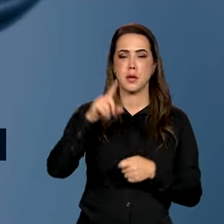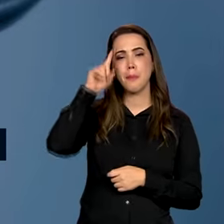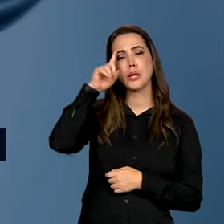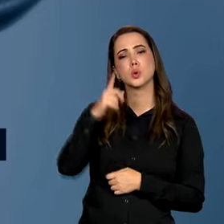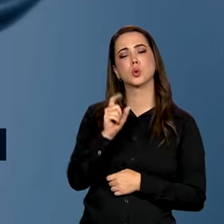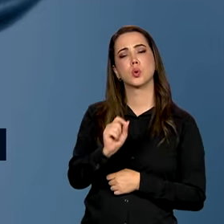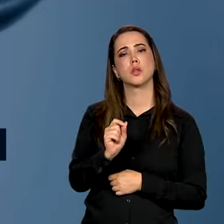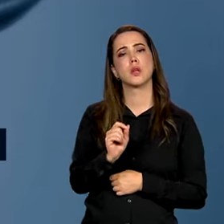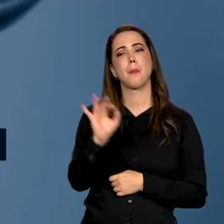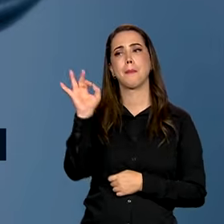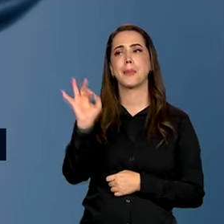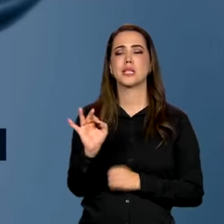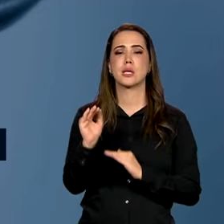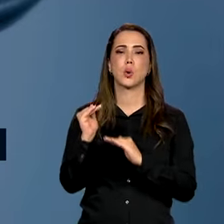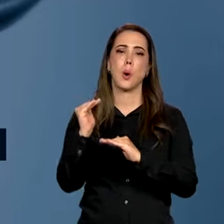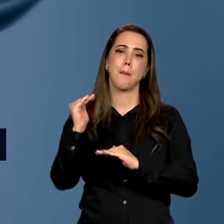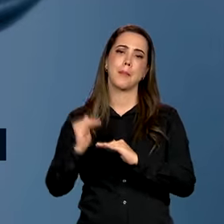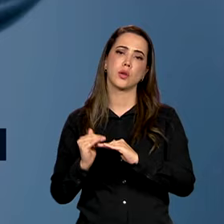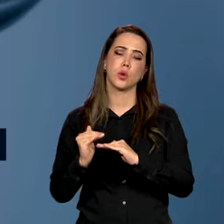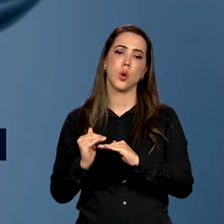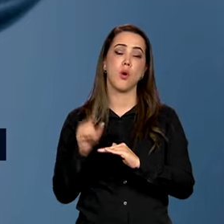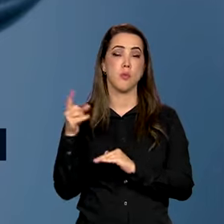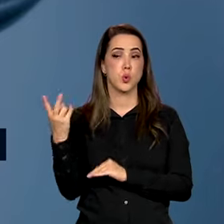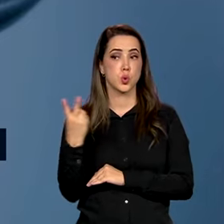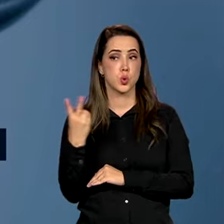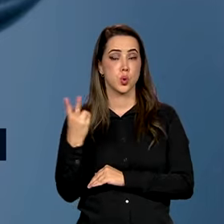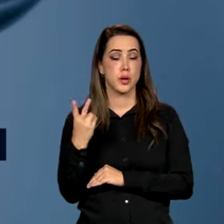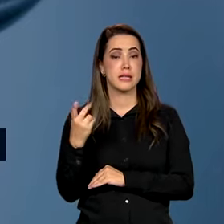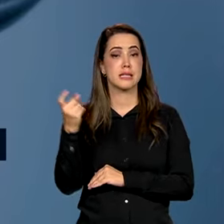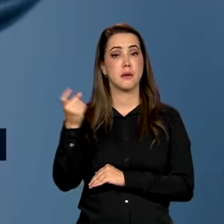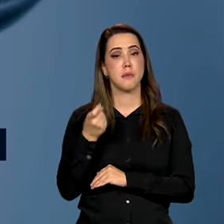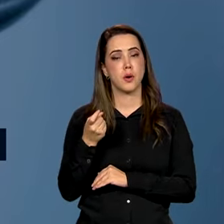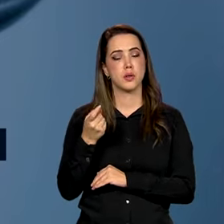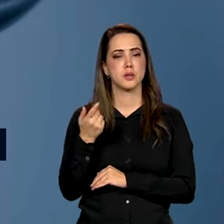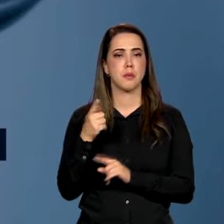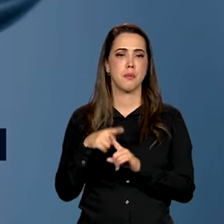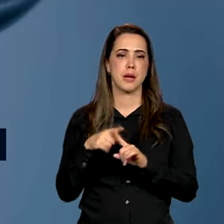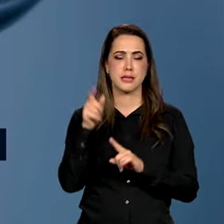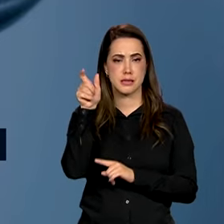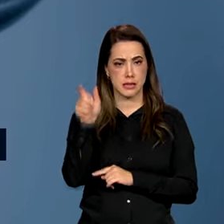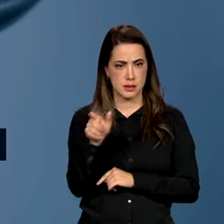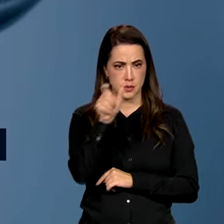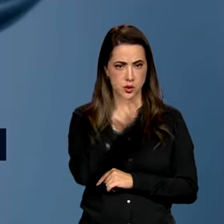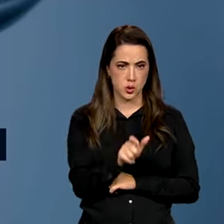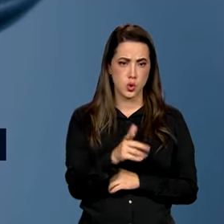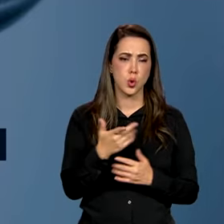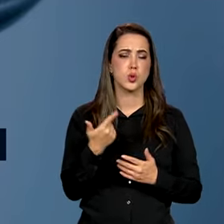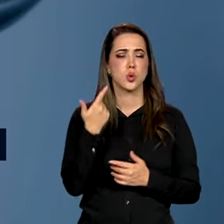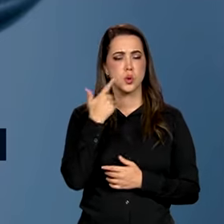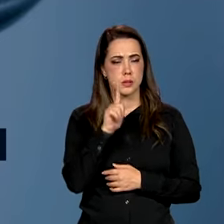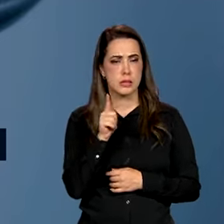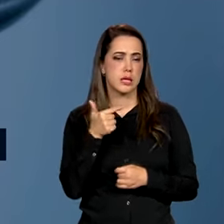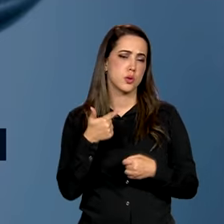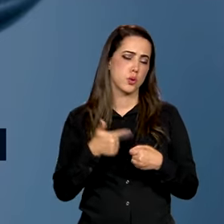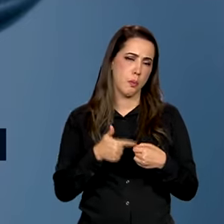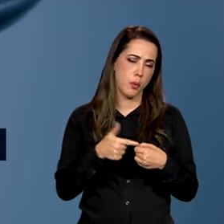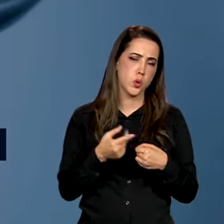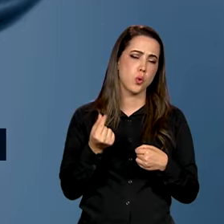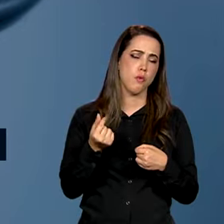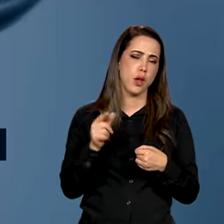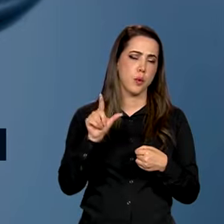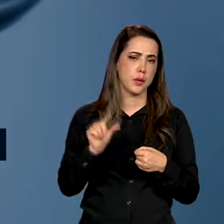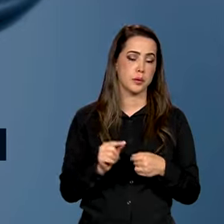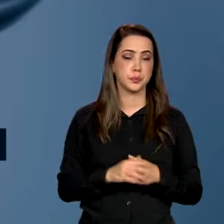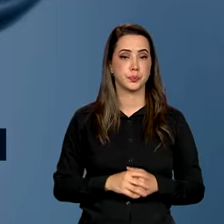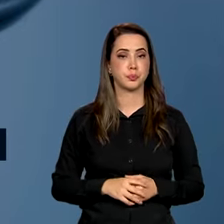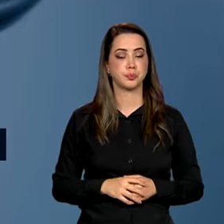uma alíquota menor para esses dois impostos mas que o impacto ao consumidor final nas bombas fosse menor para compensar